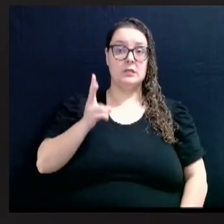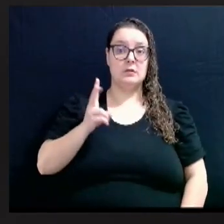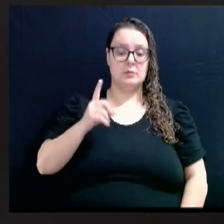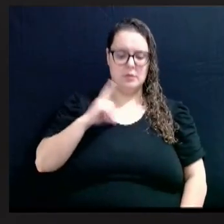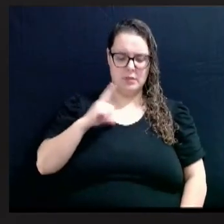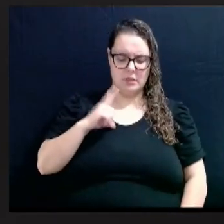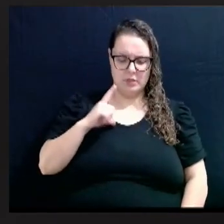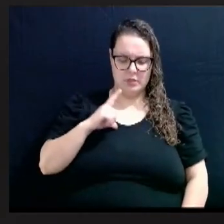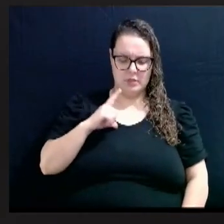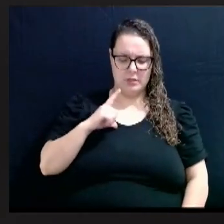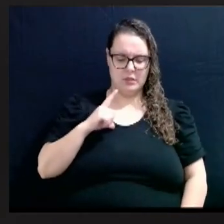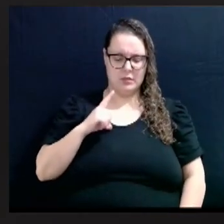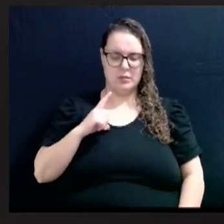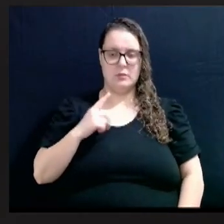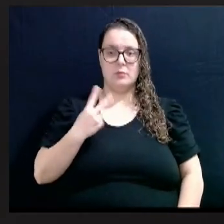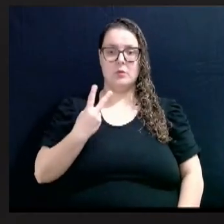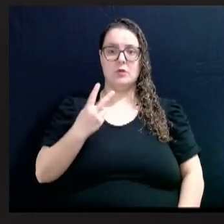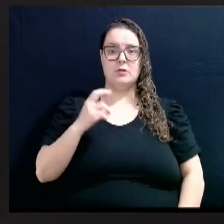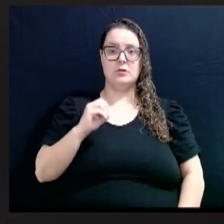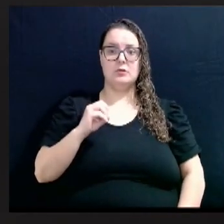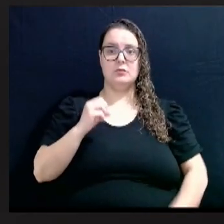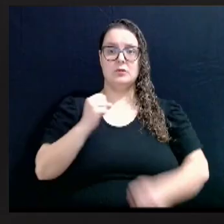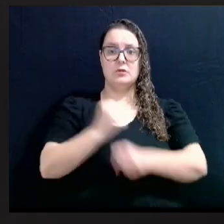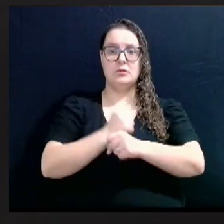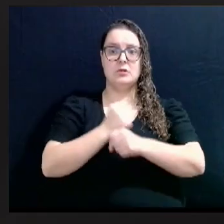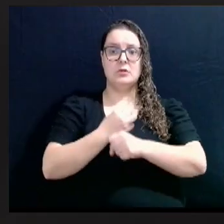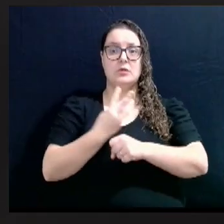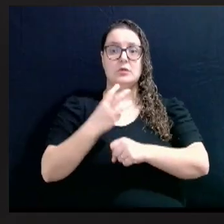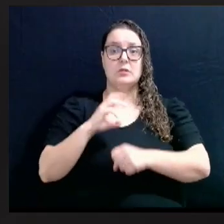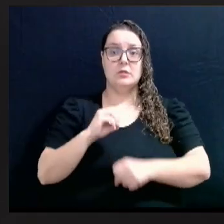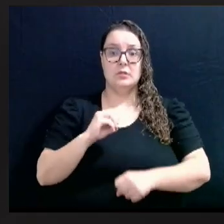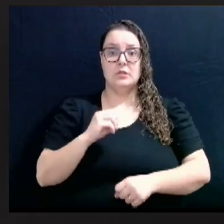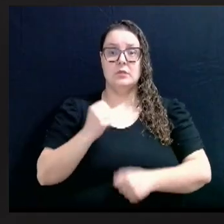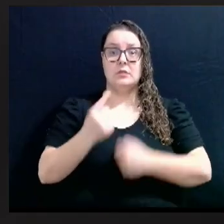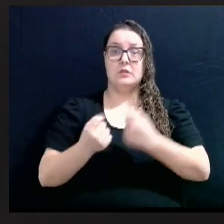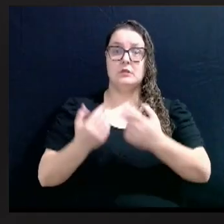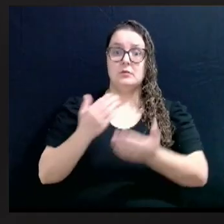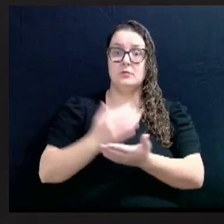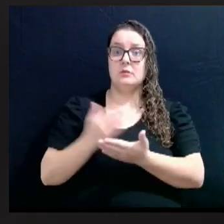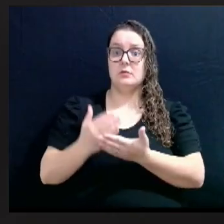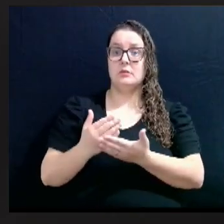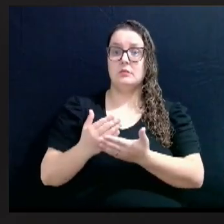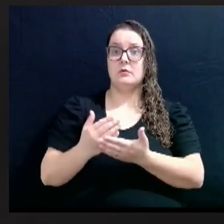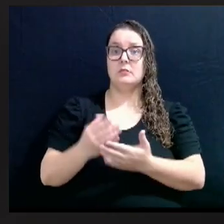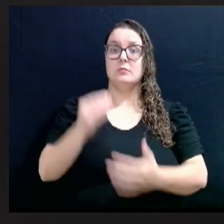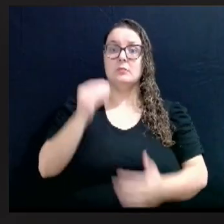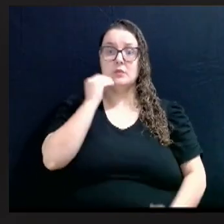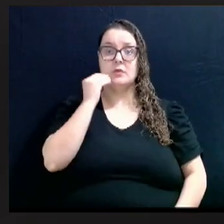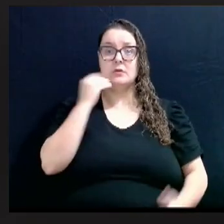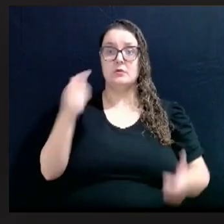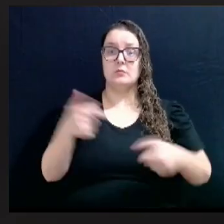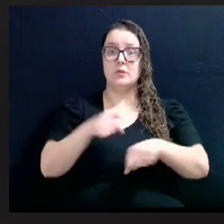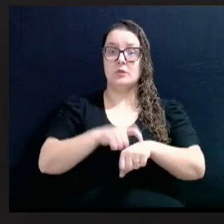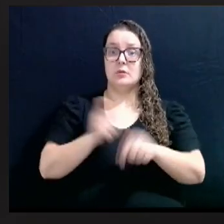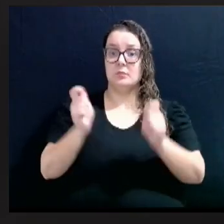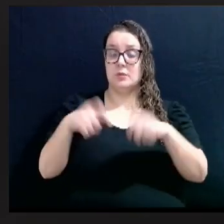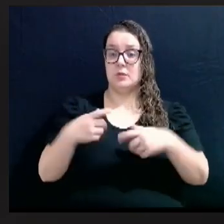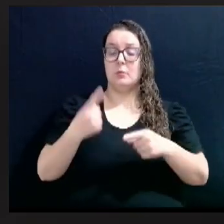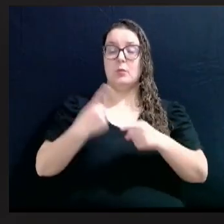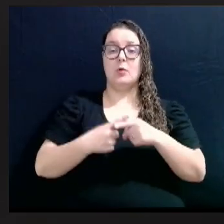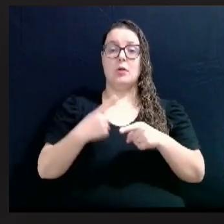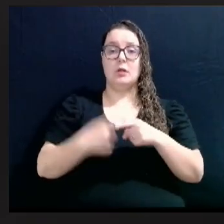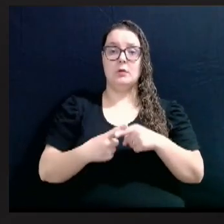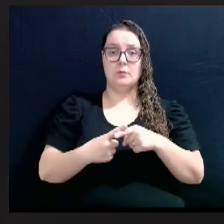20 anos, 30, né, algumas instituições, mas tente o menor tempo possível. Por quê?